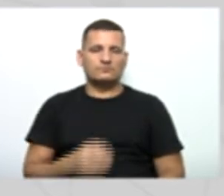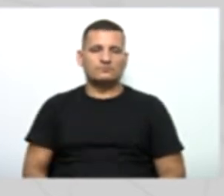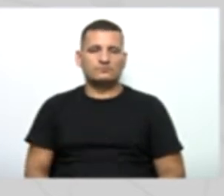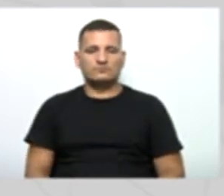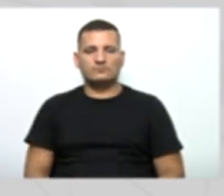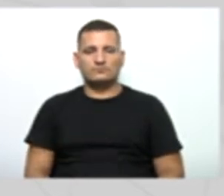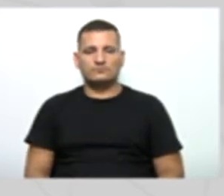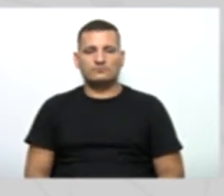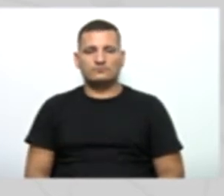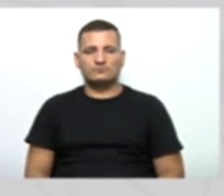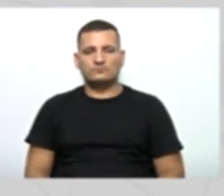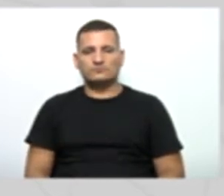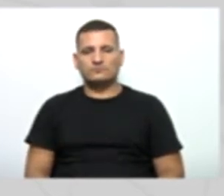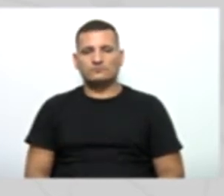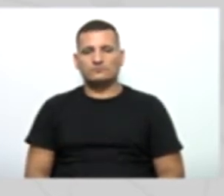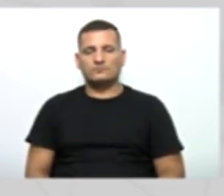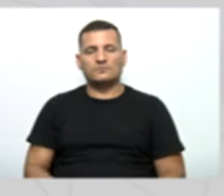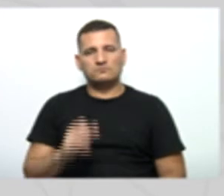ou um código.